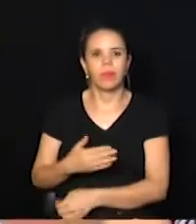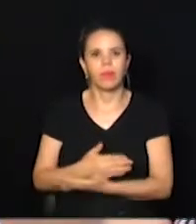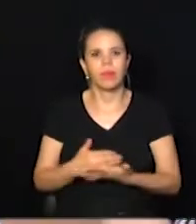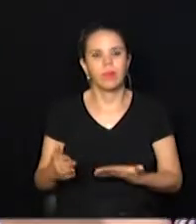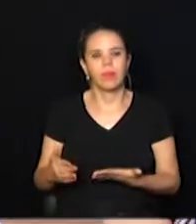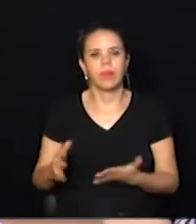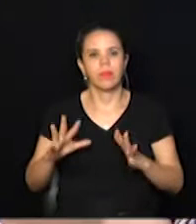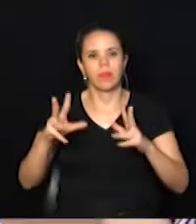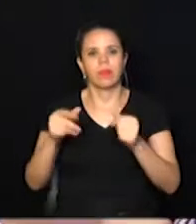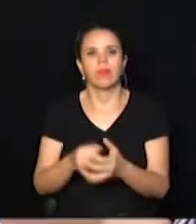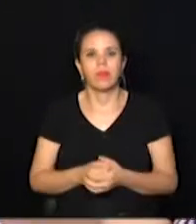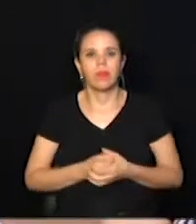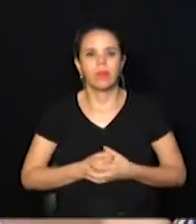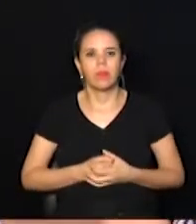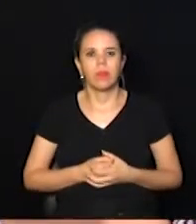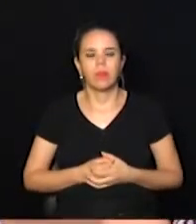e todos.